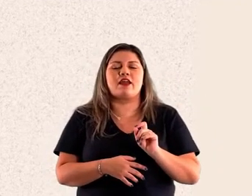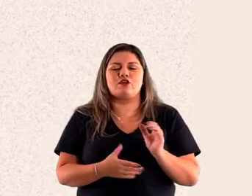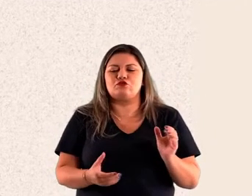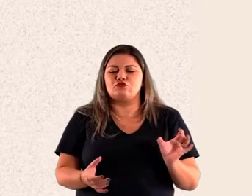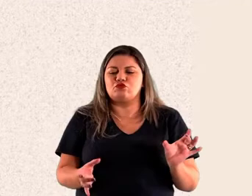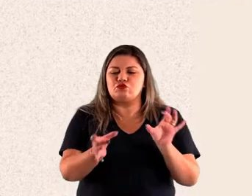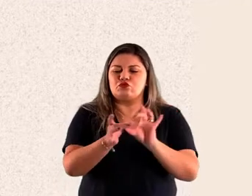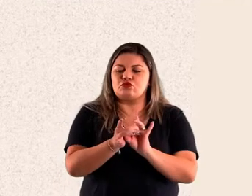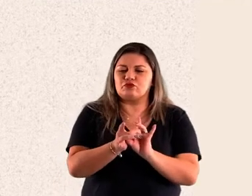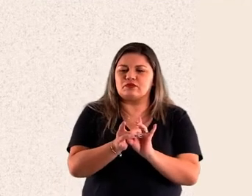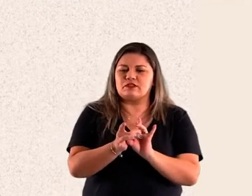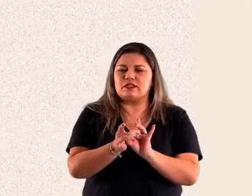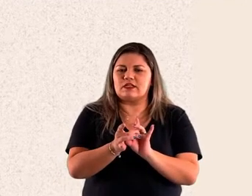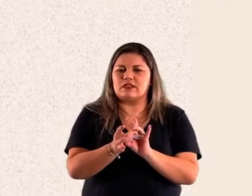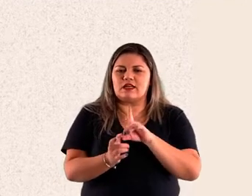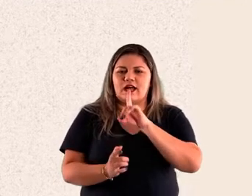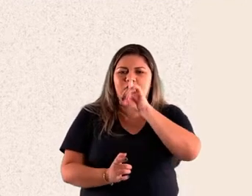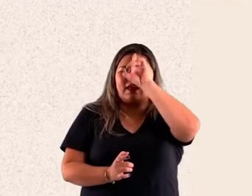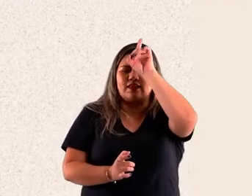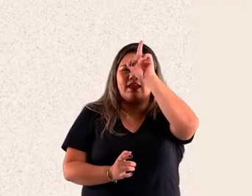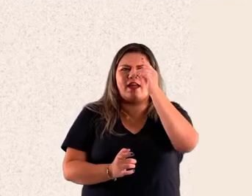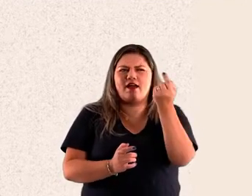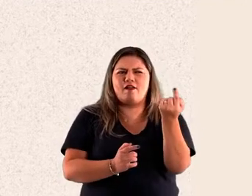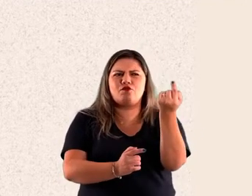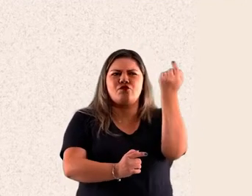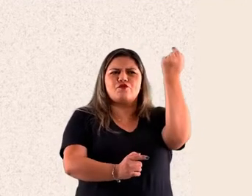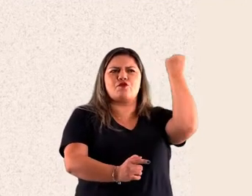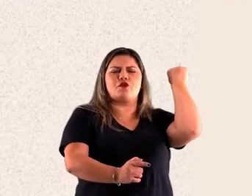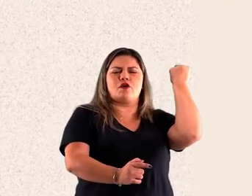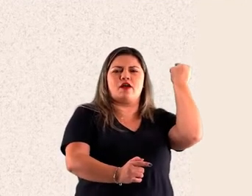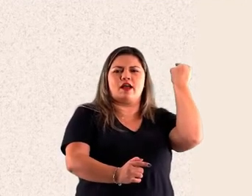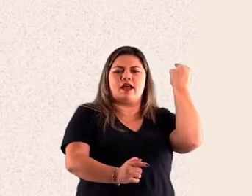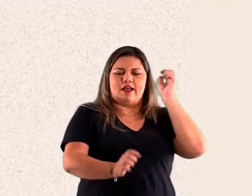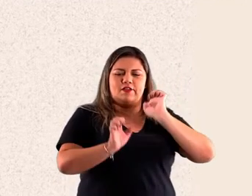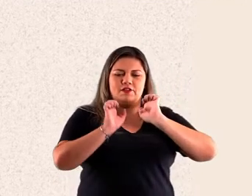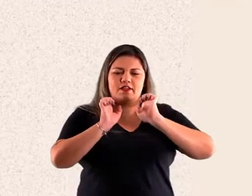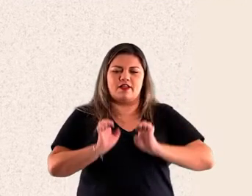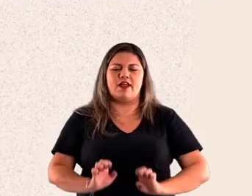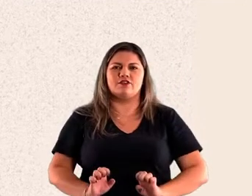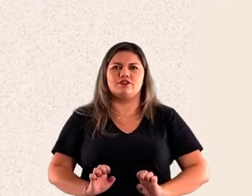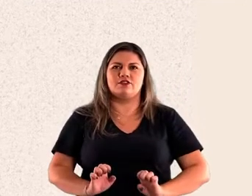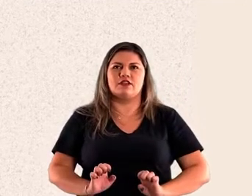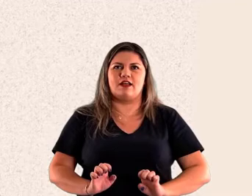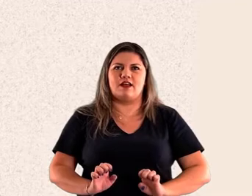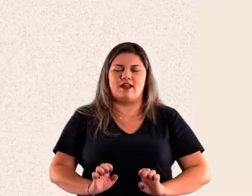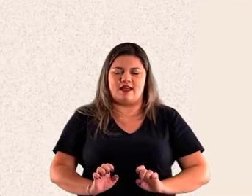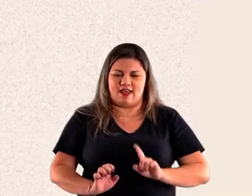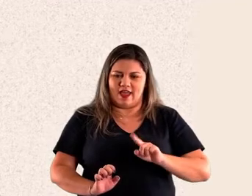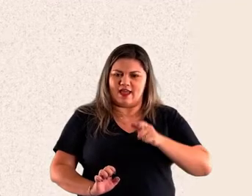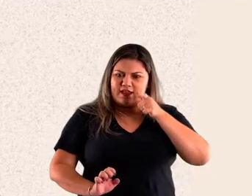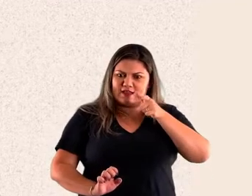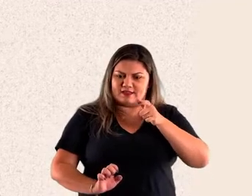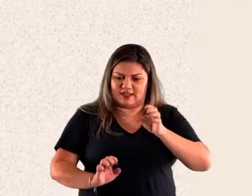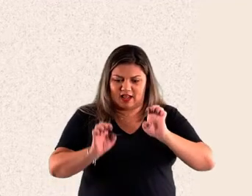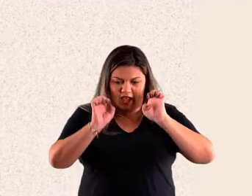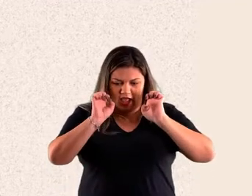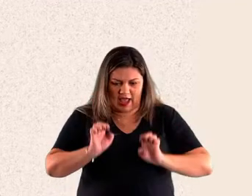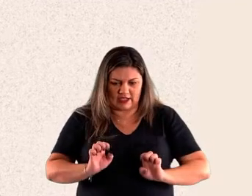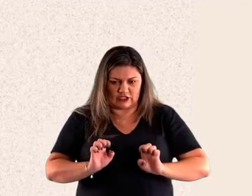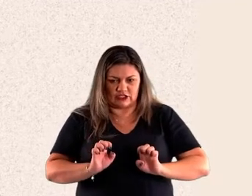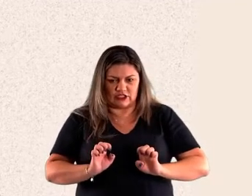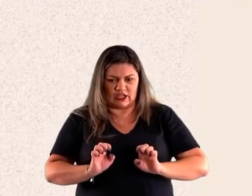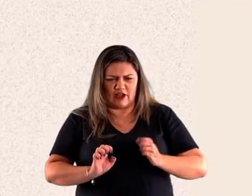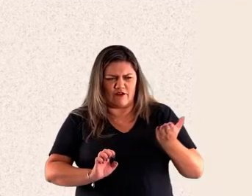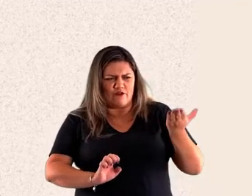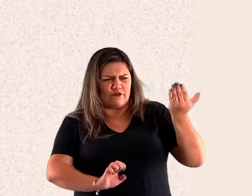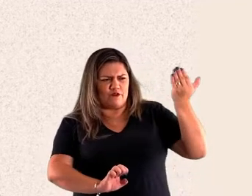ideia inicial de ética interessante porque essa ideia que é uma ideia na verdade que vem dos